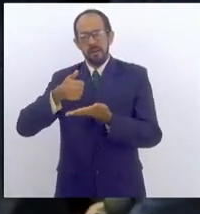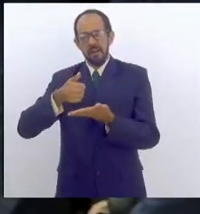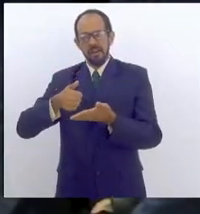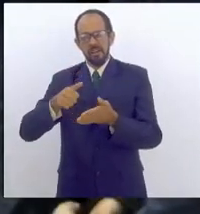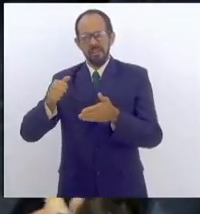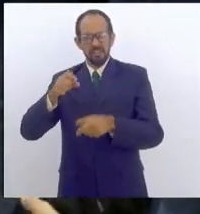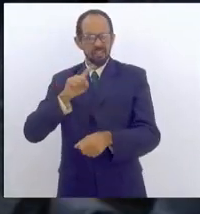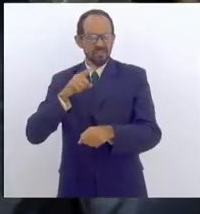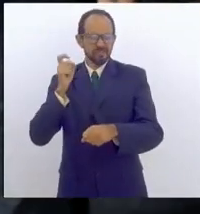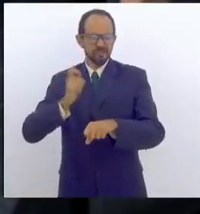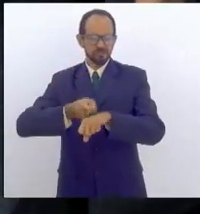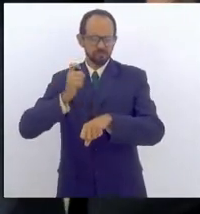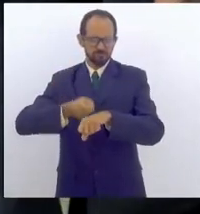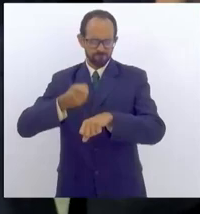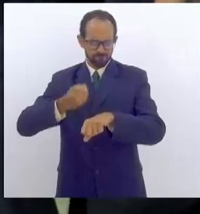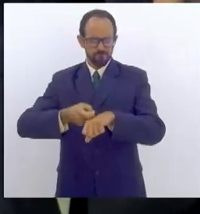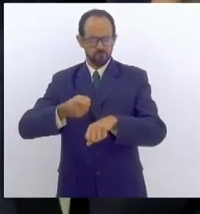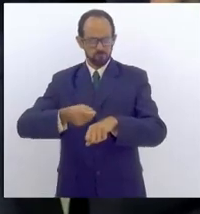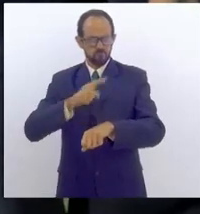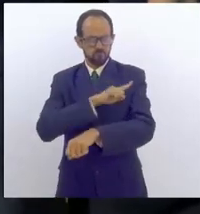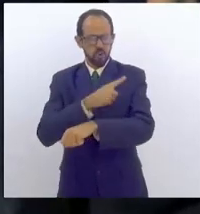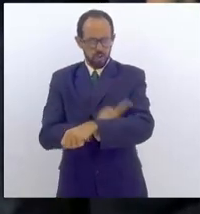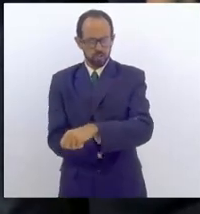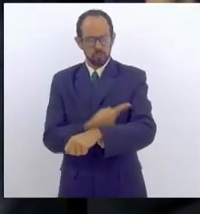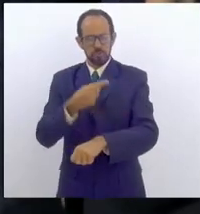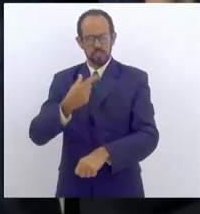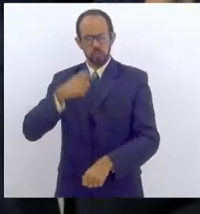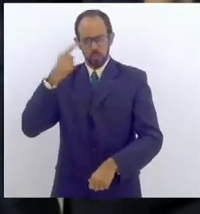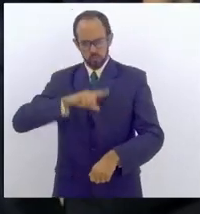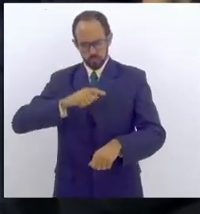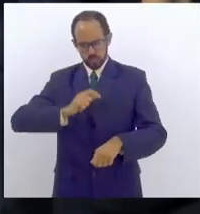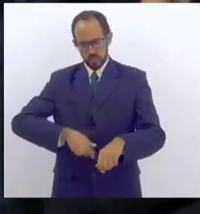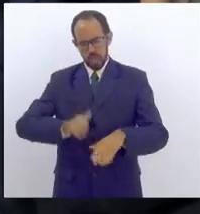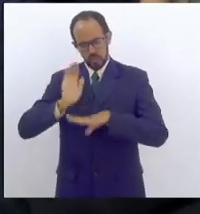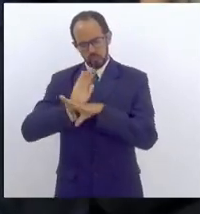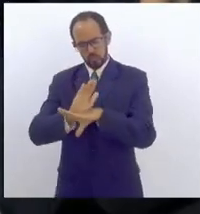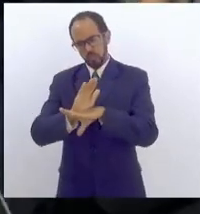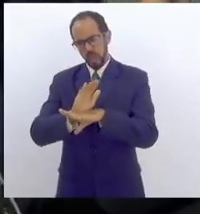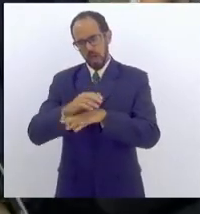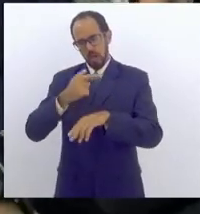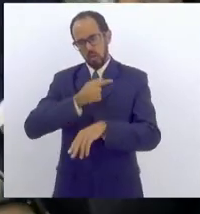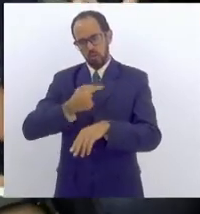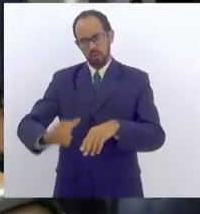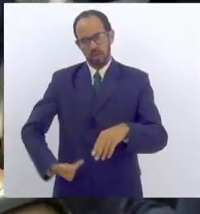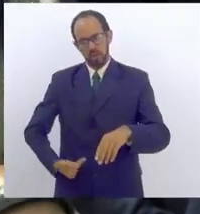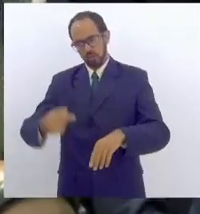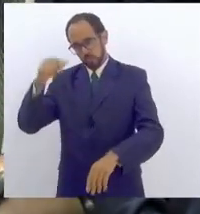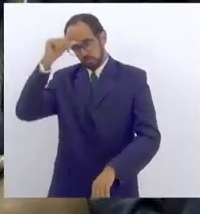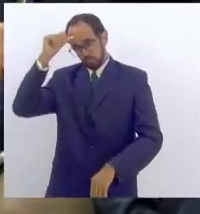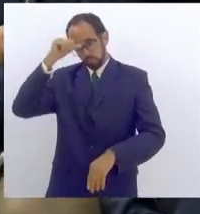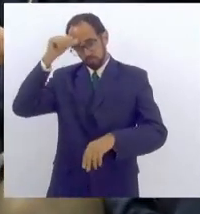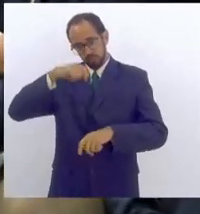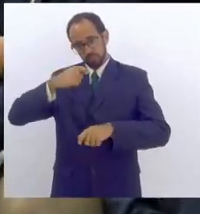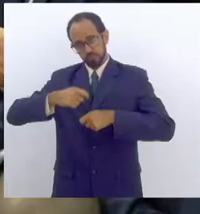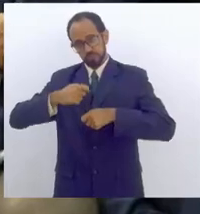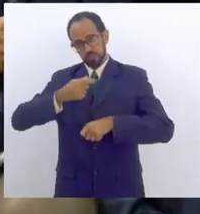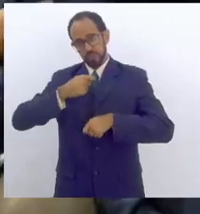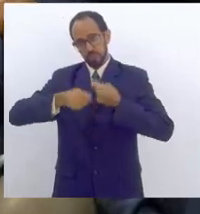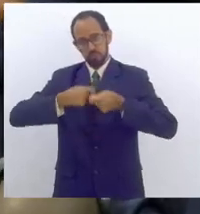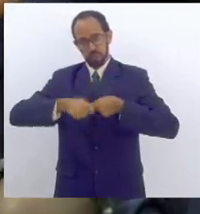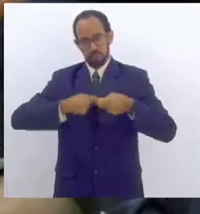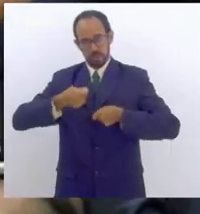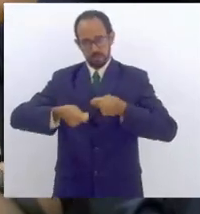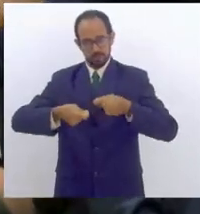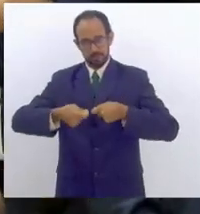sólida para a gente conduzir e ajudar o governador Cláudio Castro a conduzir da melhor forma possível. Eu tenho certeza que